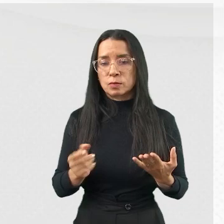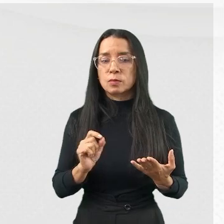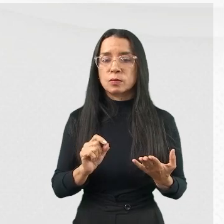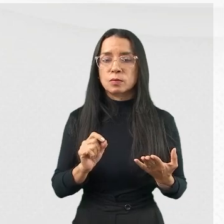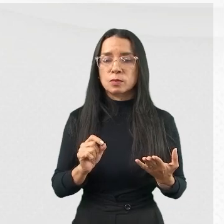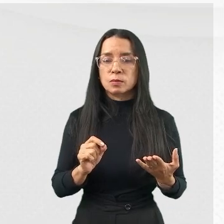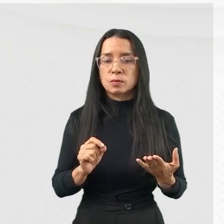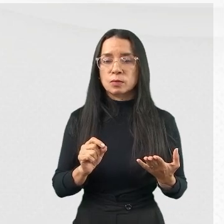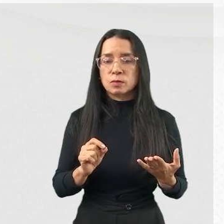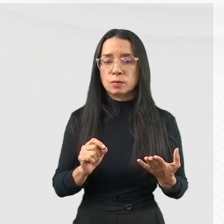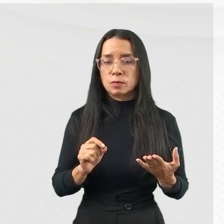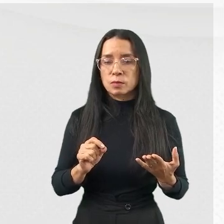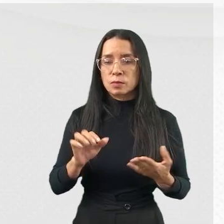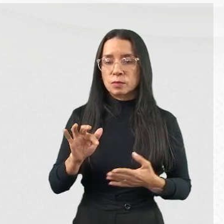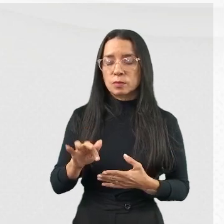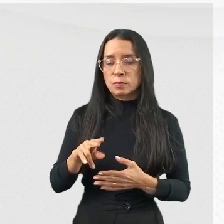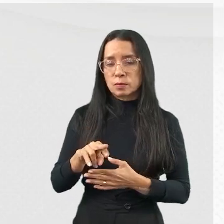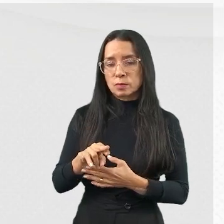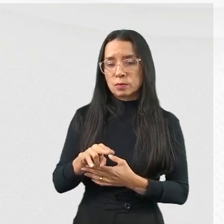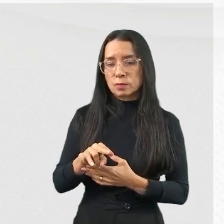isso aqui, gente? Frequência